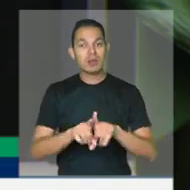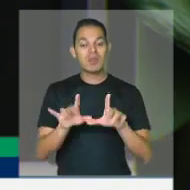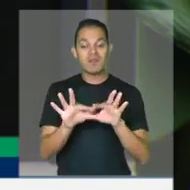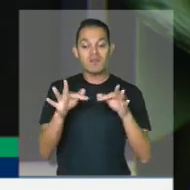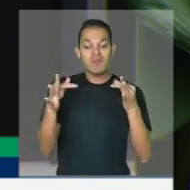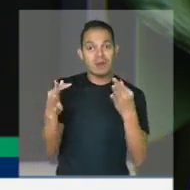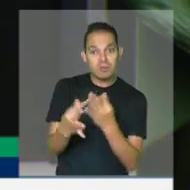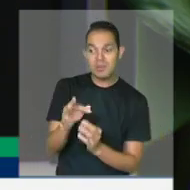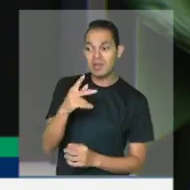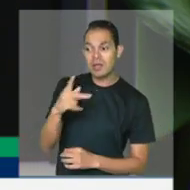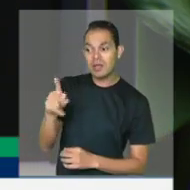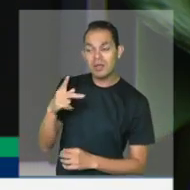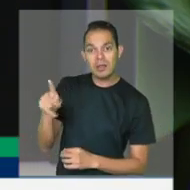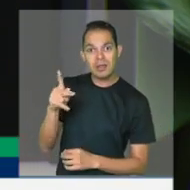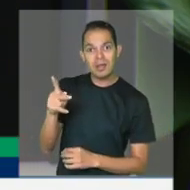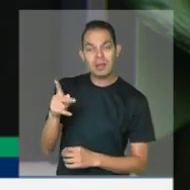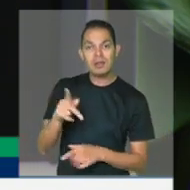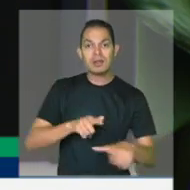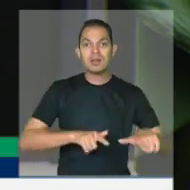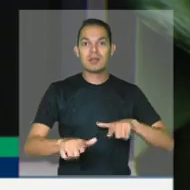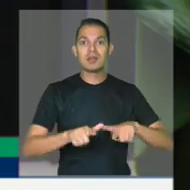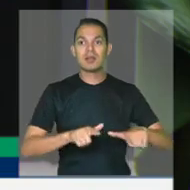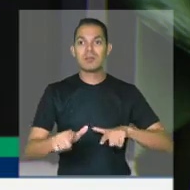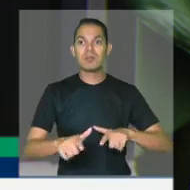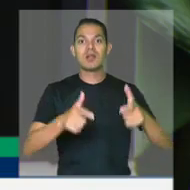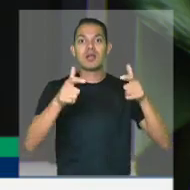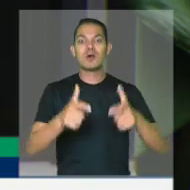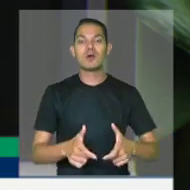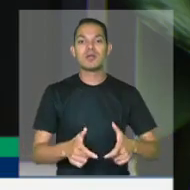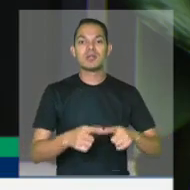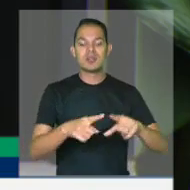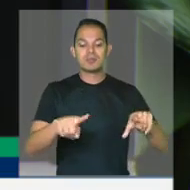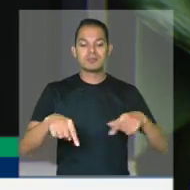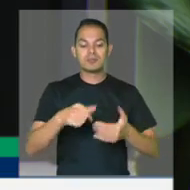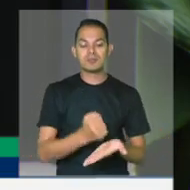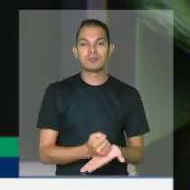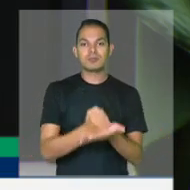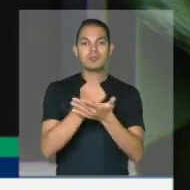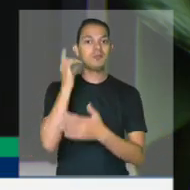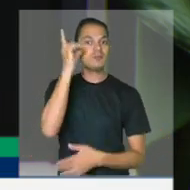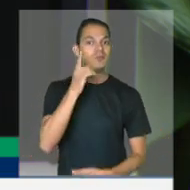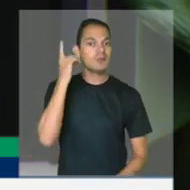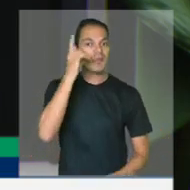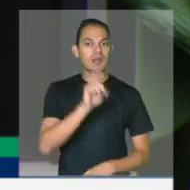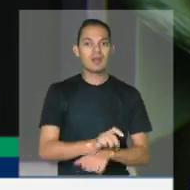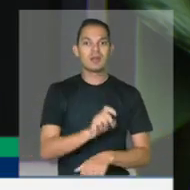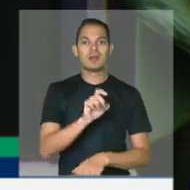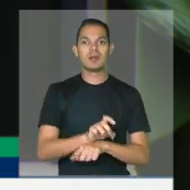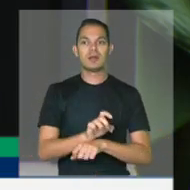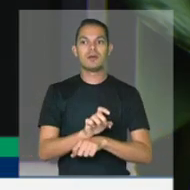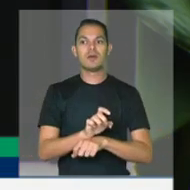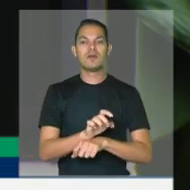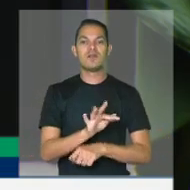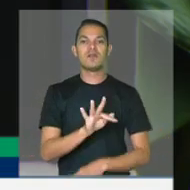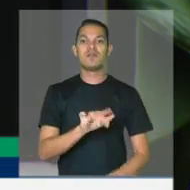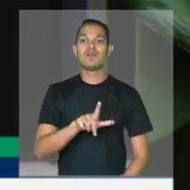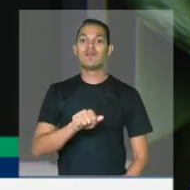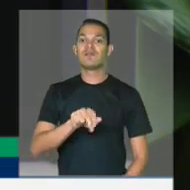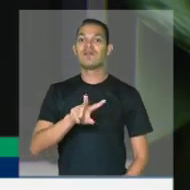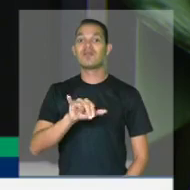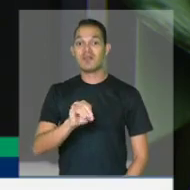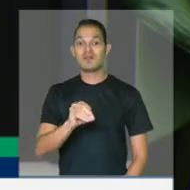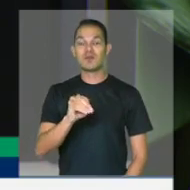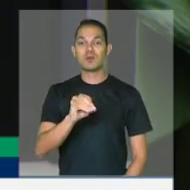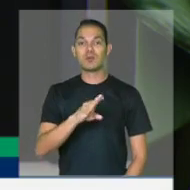familiares seus estavam empregados no gabinete do então deputado estadual Flávio